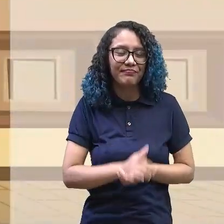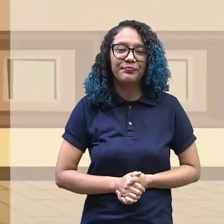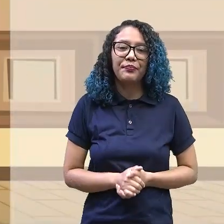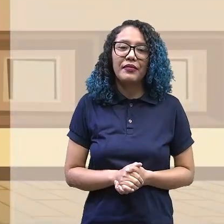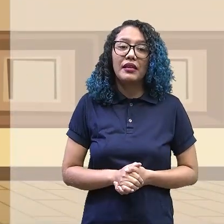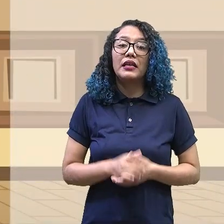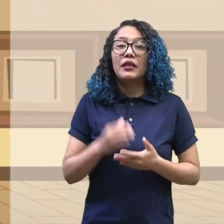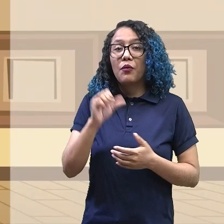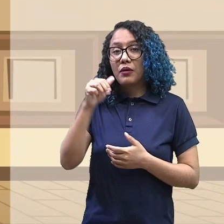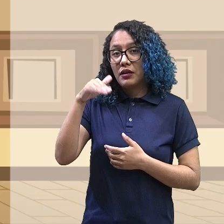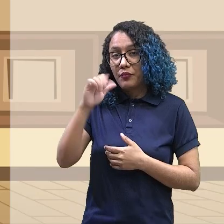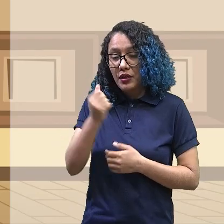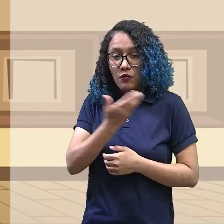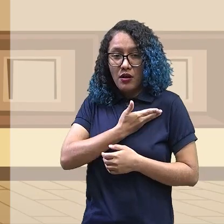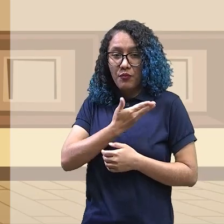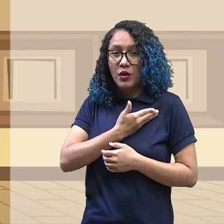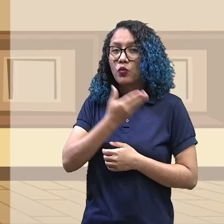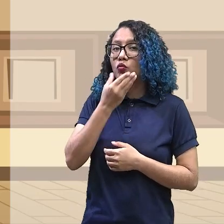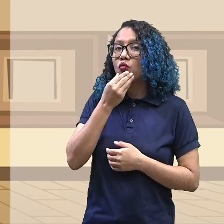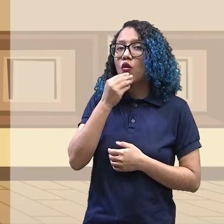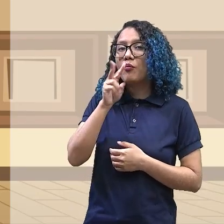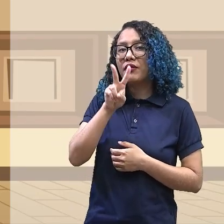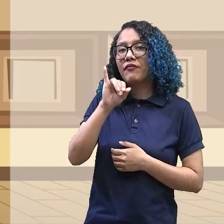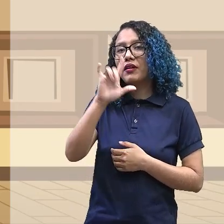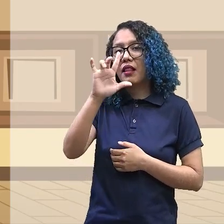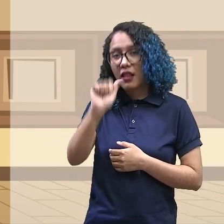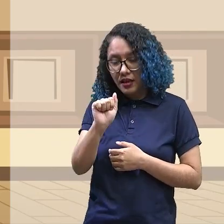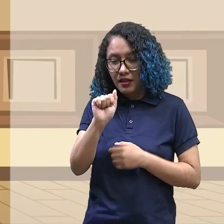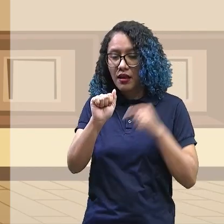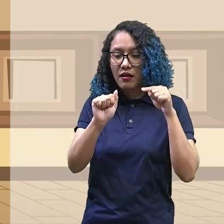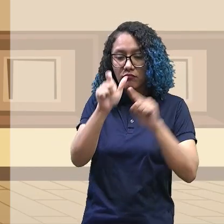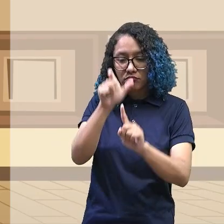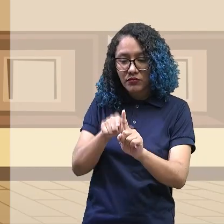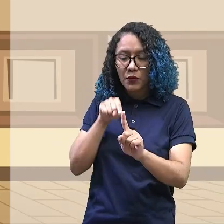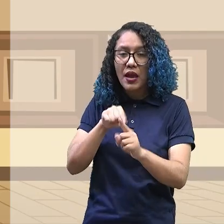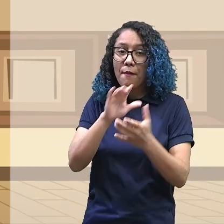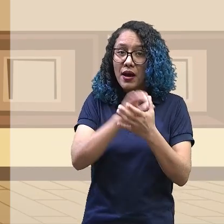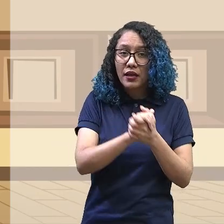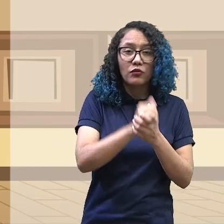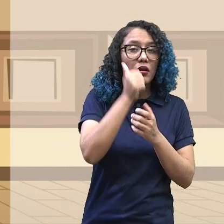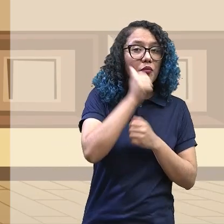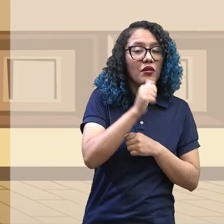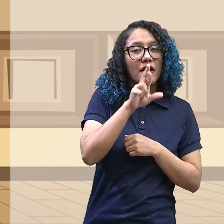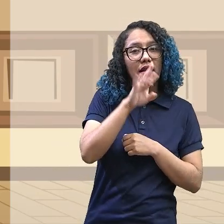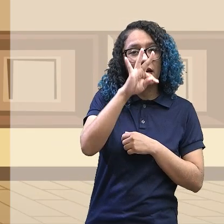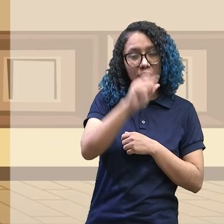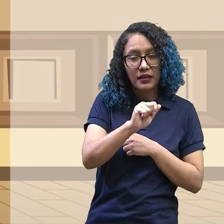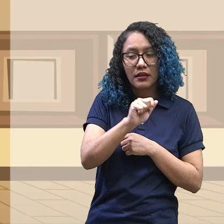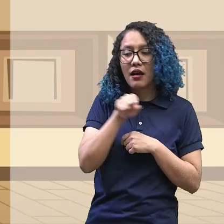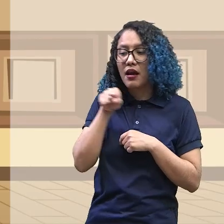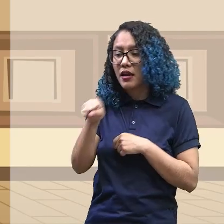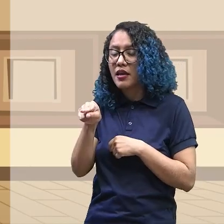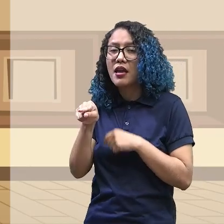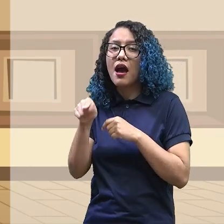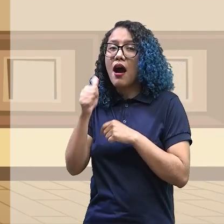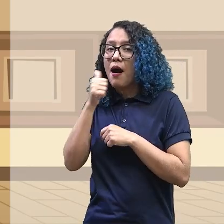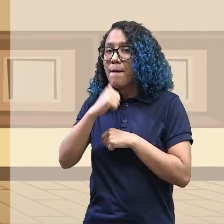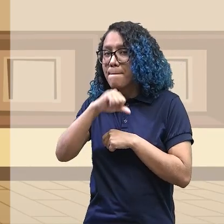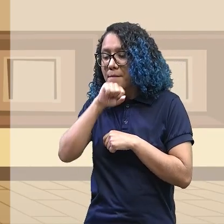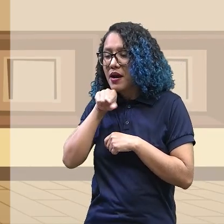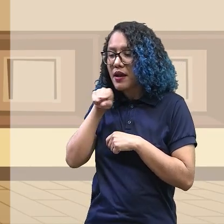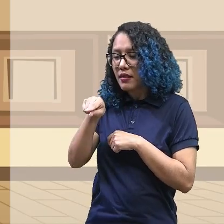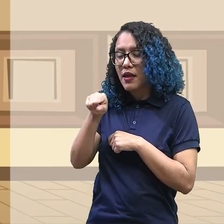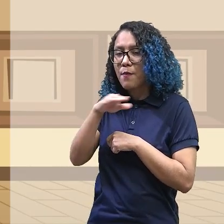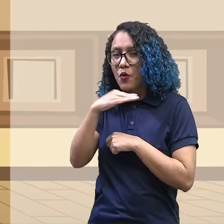Camilo era muito amigo de infância de Vilela, o marido de Rita. Após a morte de sua mãe, Vilela e Rita oferecem apoio a